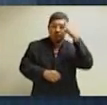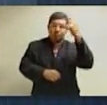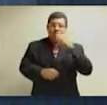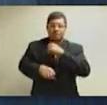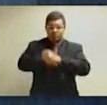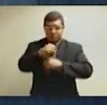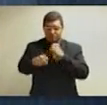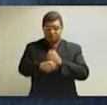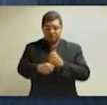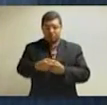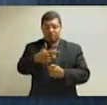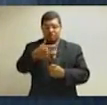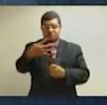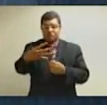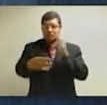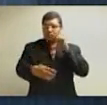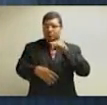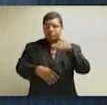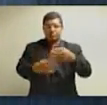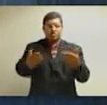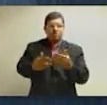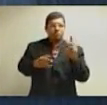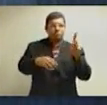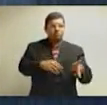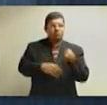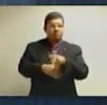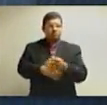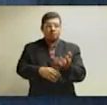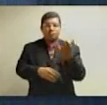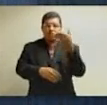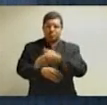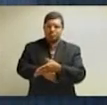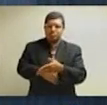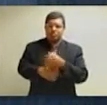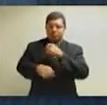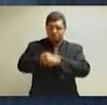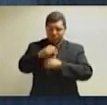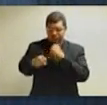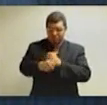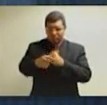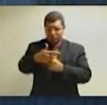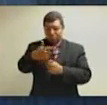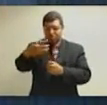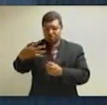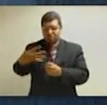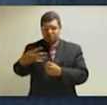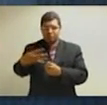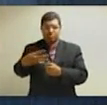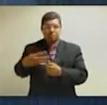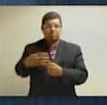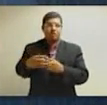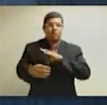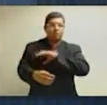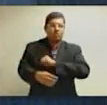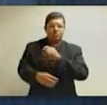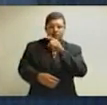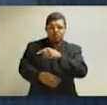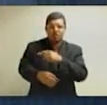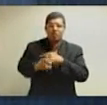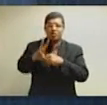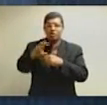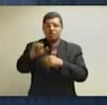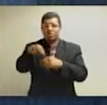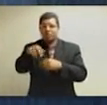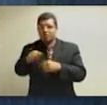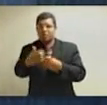de 2004, e eu vejo aqui alguns professores que estavam em 2004, o Paixão está ali, o